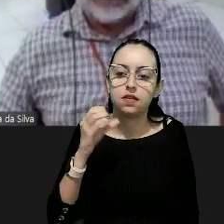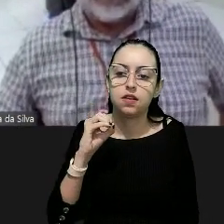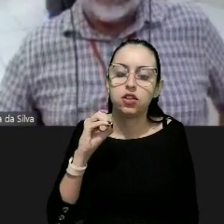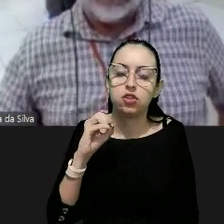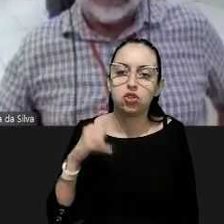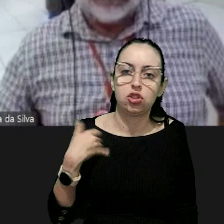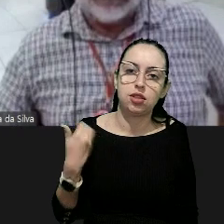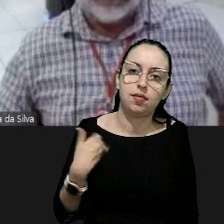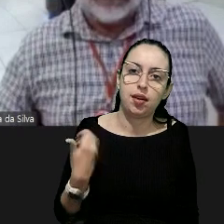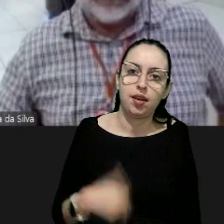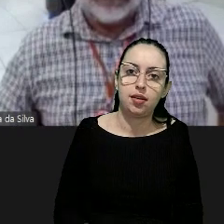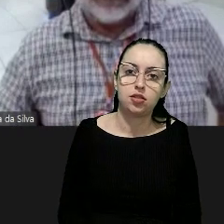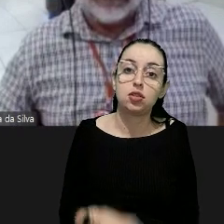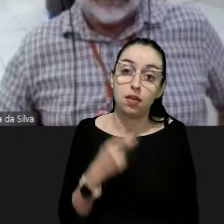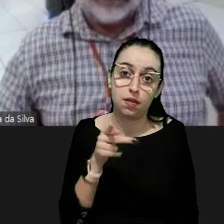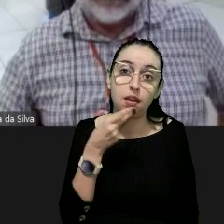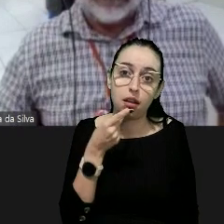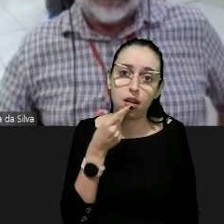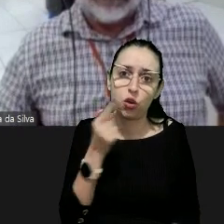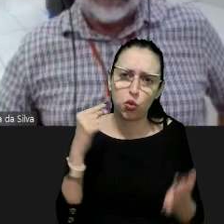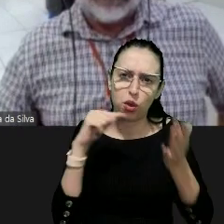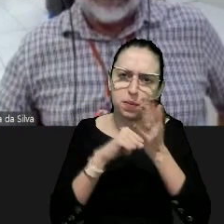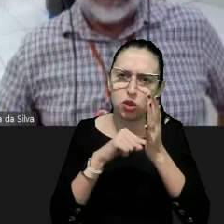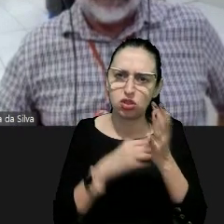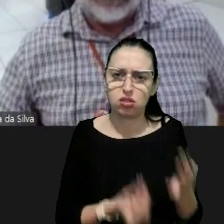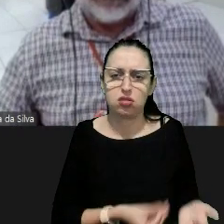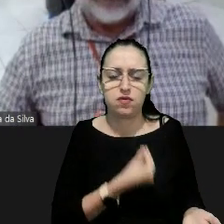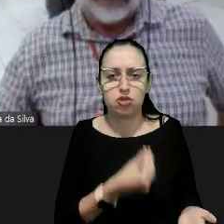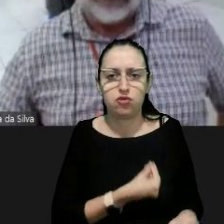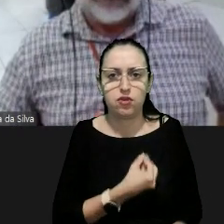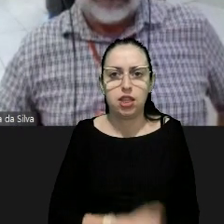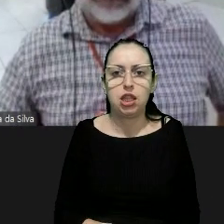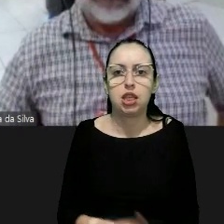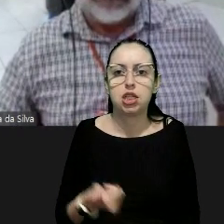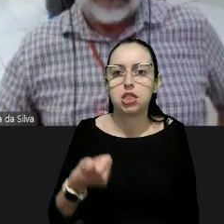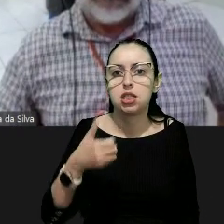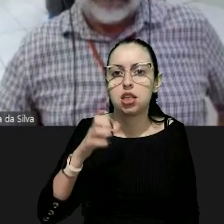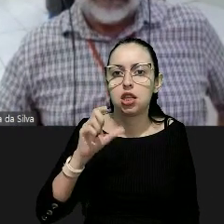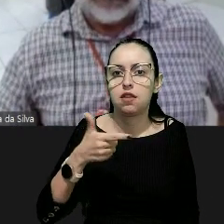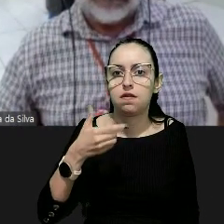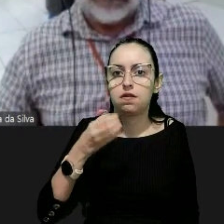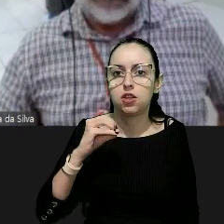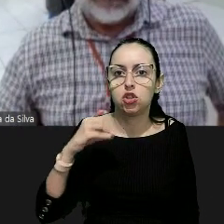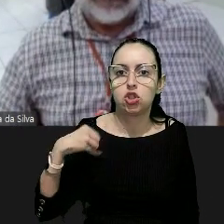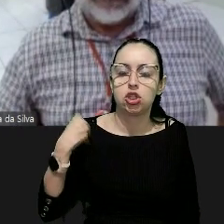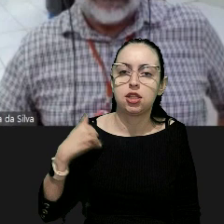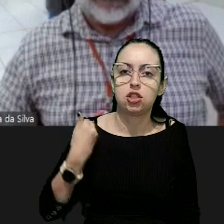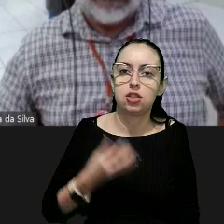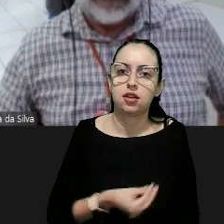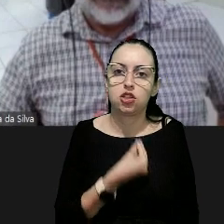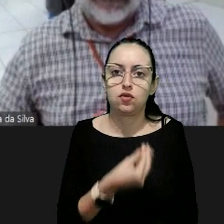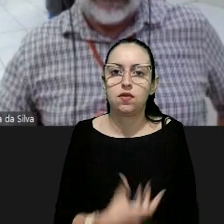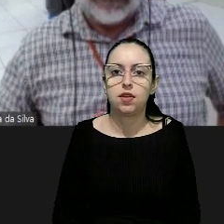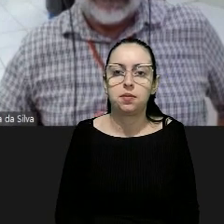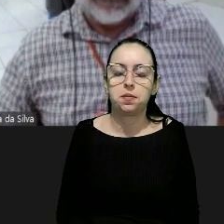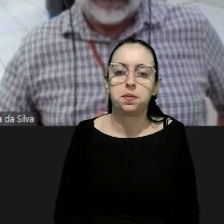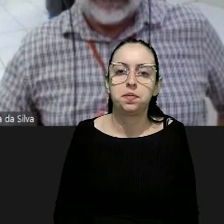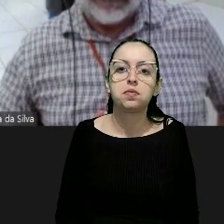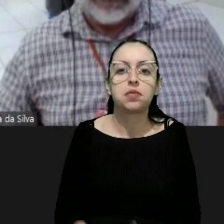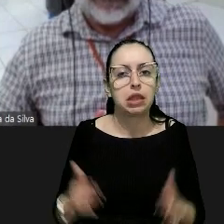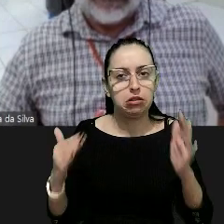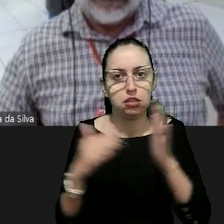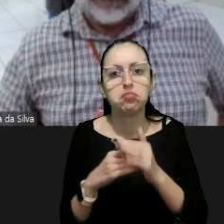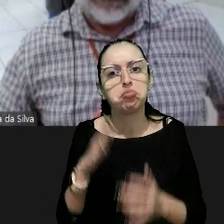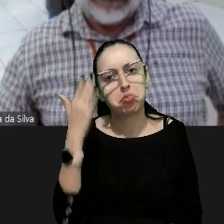viver até os 120 anos. Ele fala, um propósito de vida dele, eu vou viver até os 120 anos. Eu